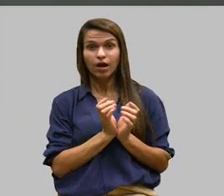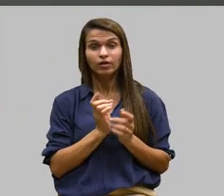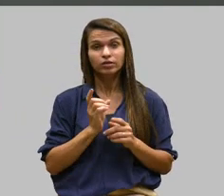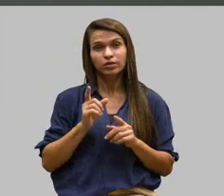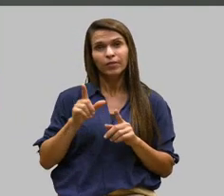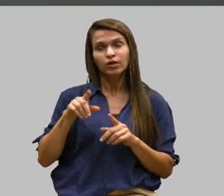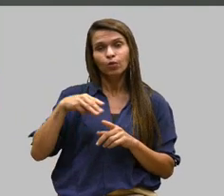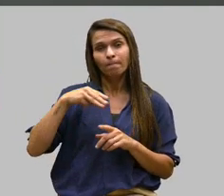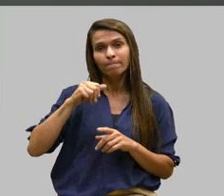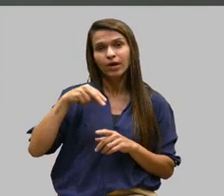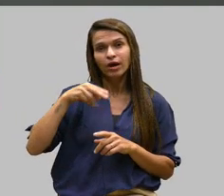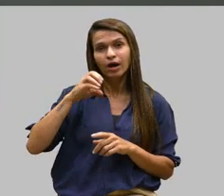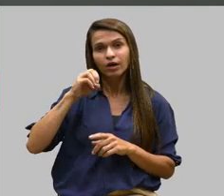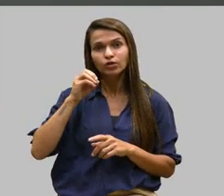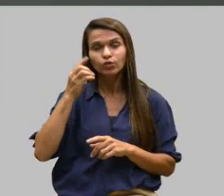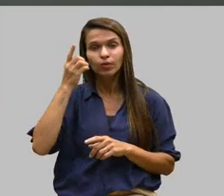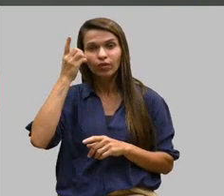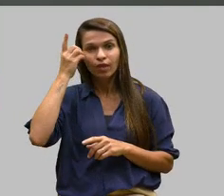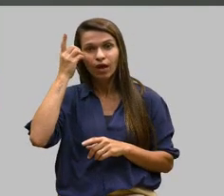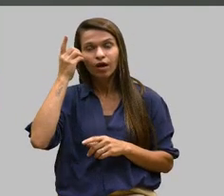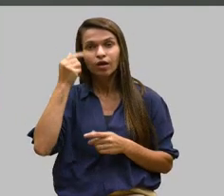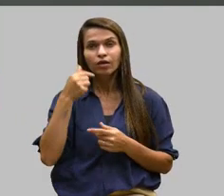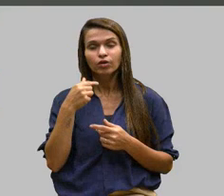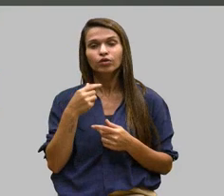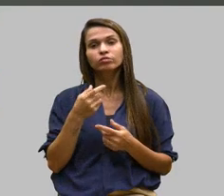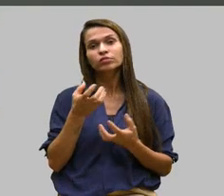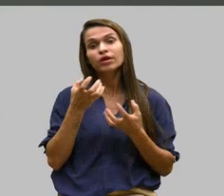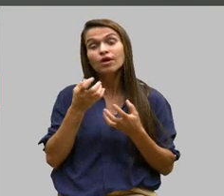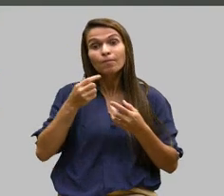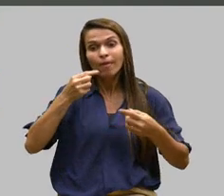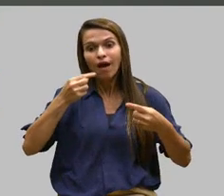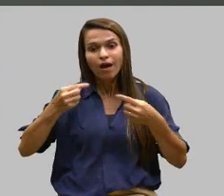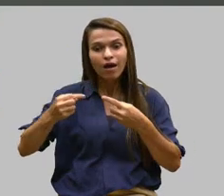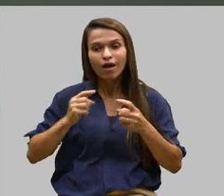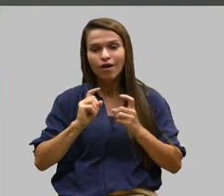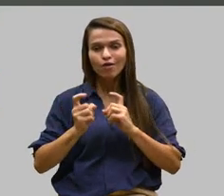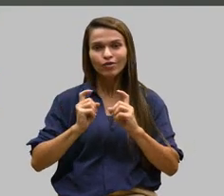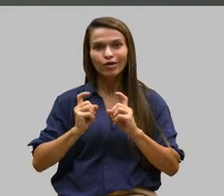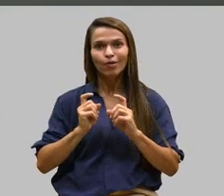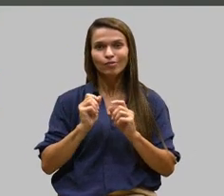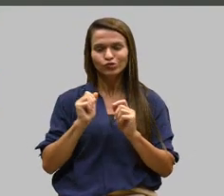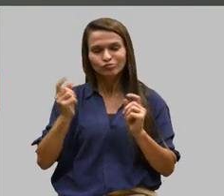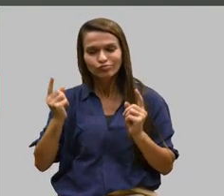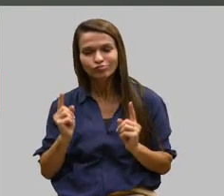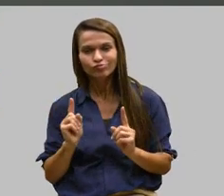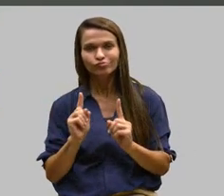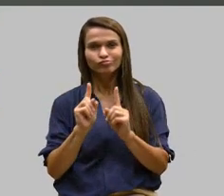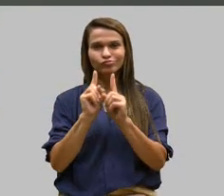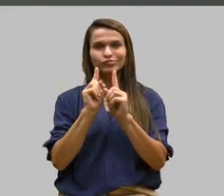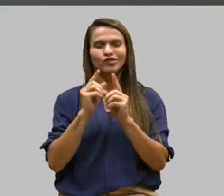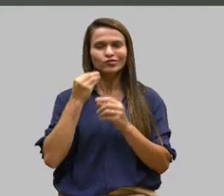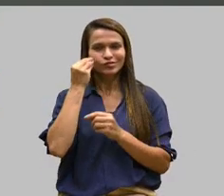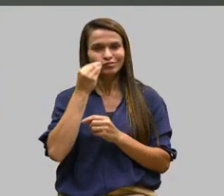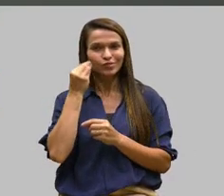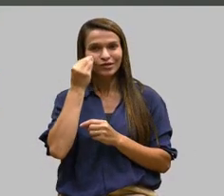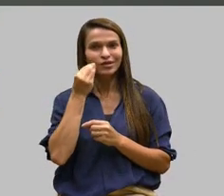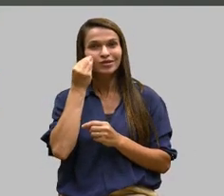conheço ainda mais Léo fácil questão de ter uma reunião com você para a gente poder aproximar as nossas experiências